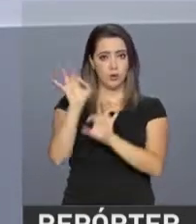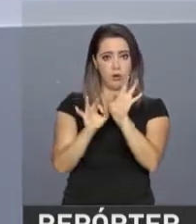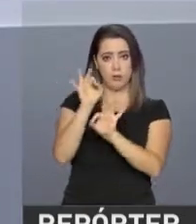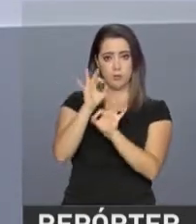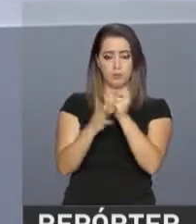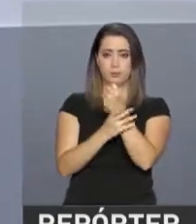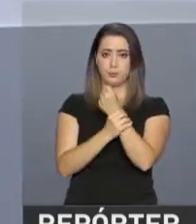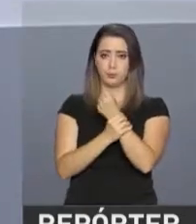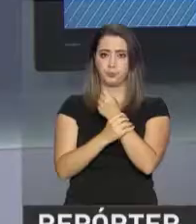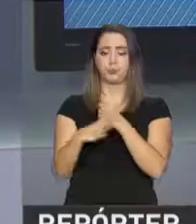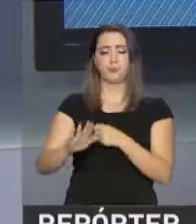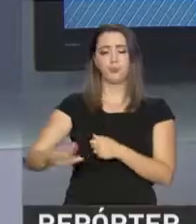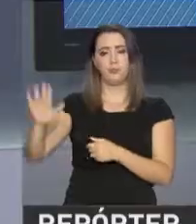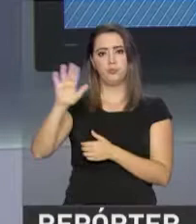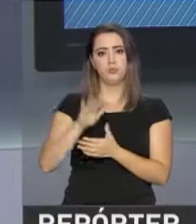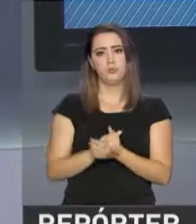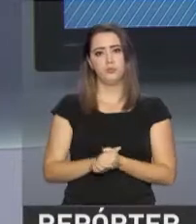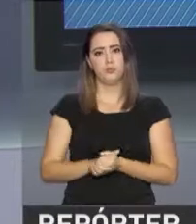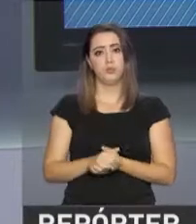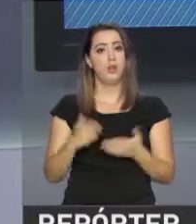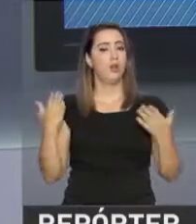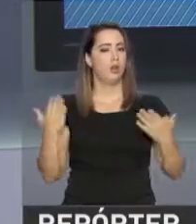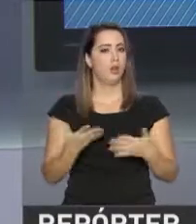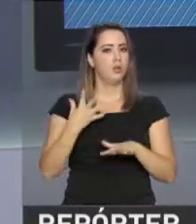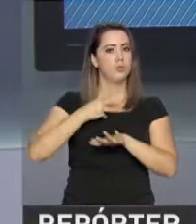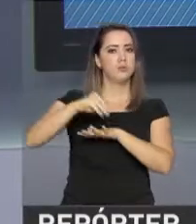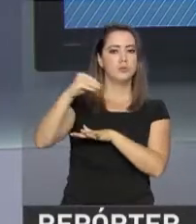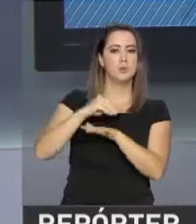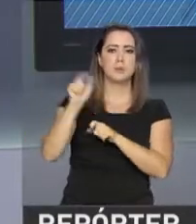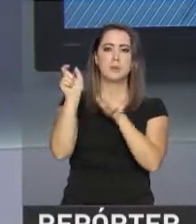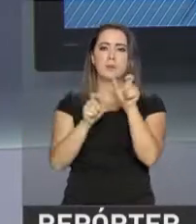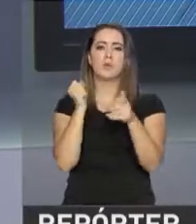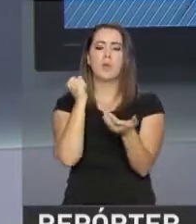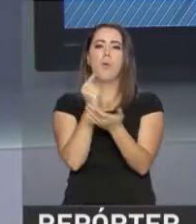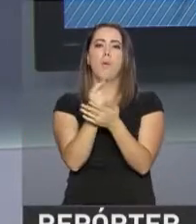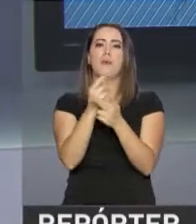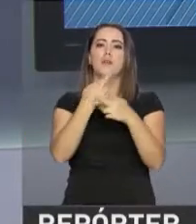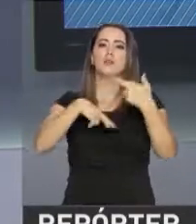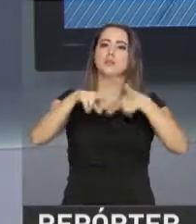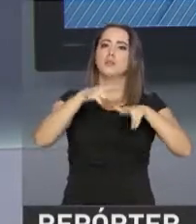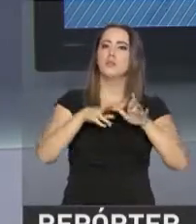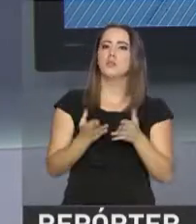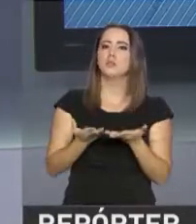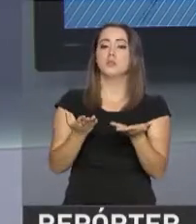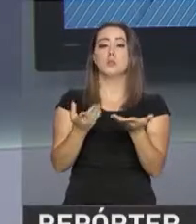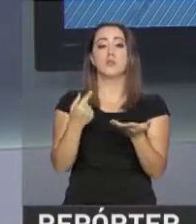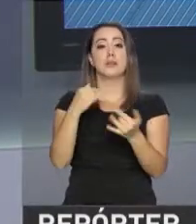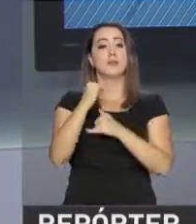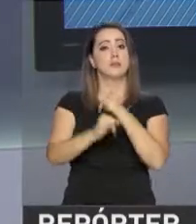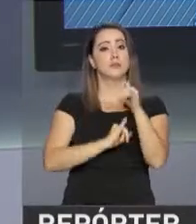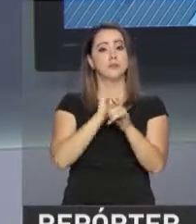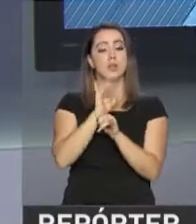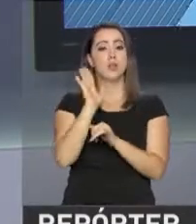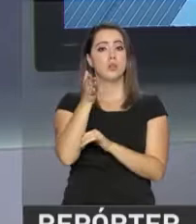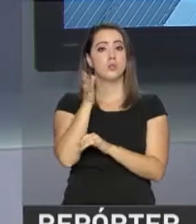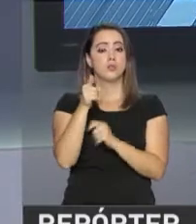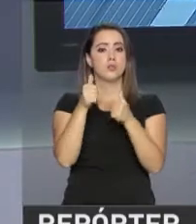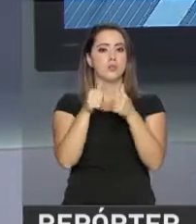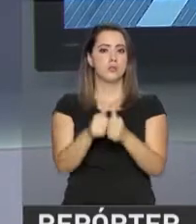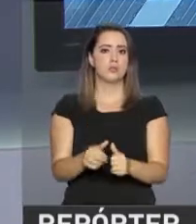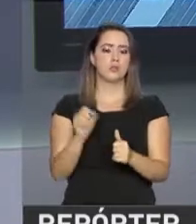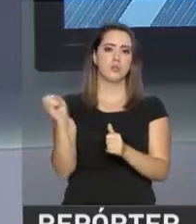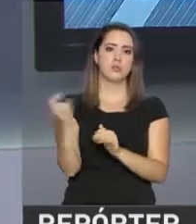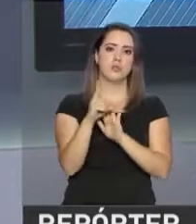segurança pública e agora uma informação para quem vai comprar os presentes de natal pela internet já estão valendo as novas